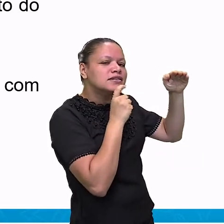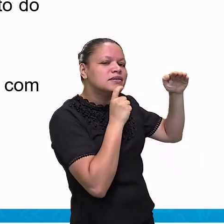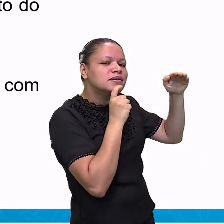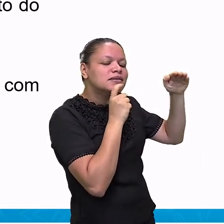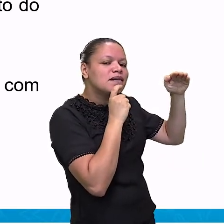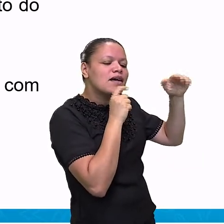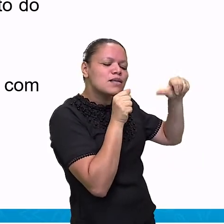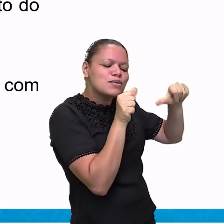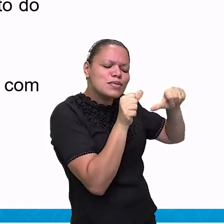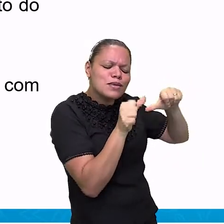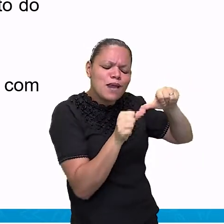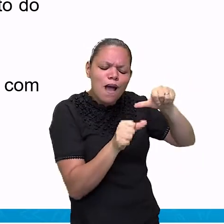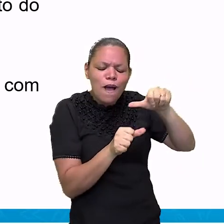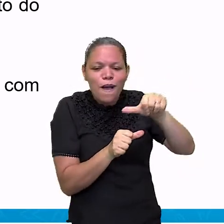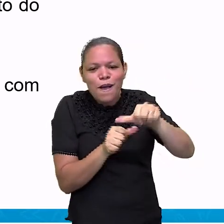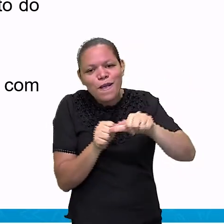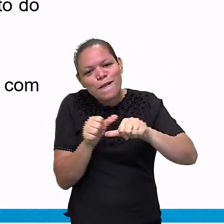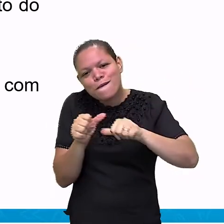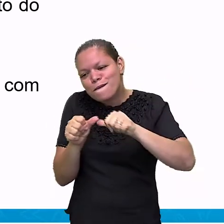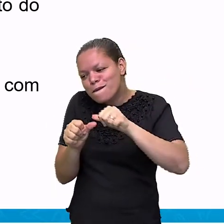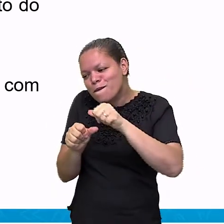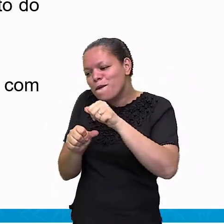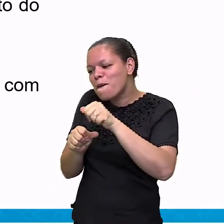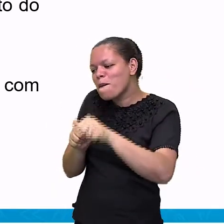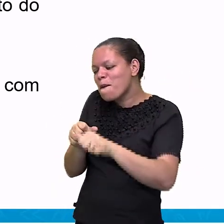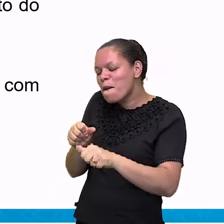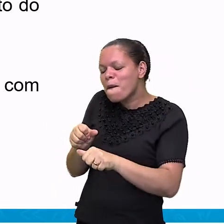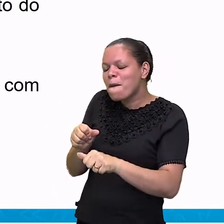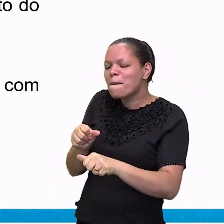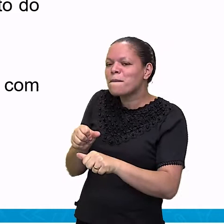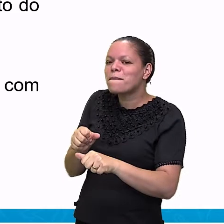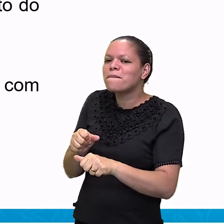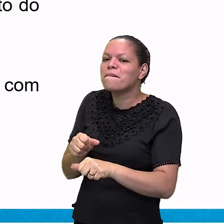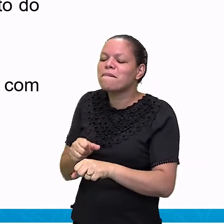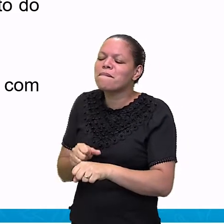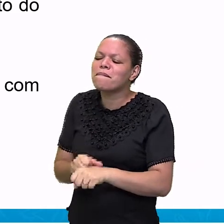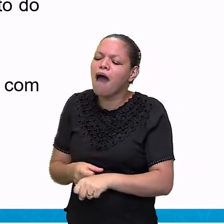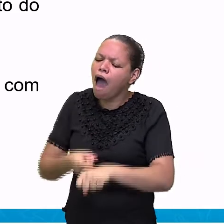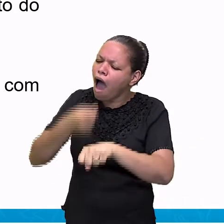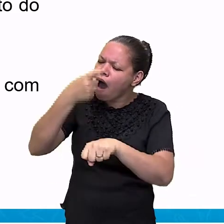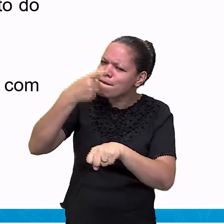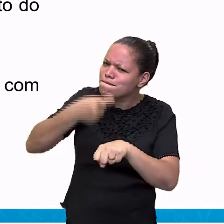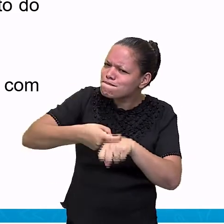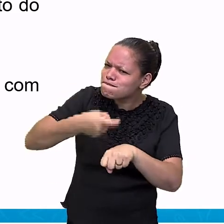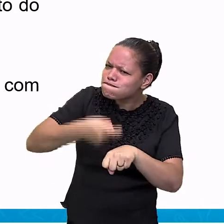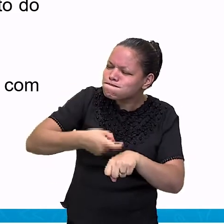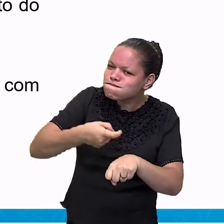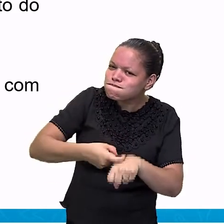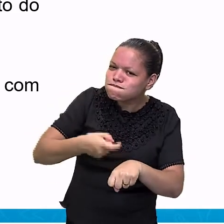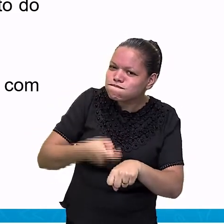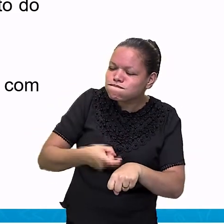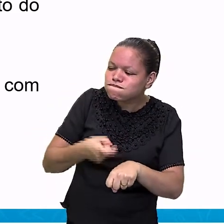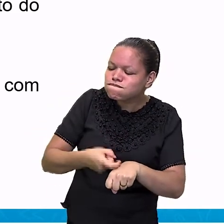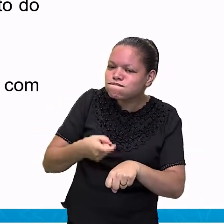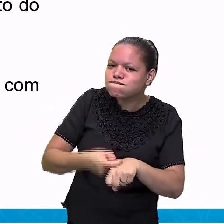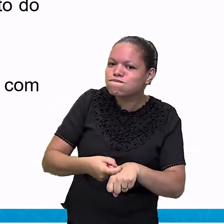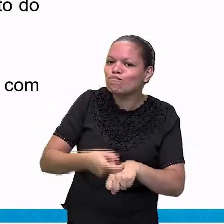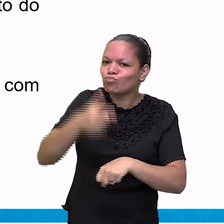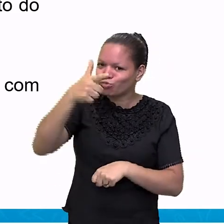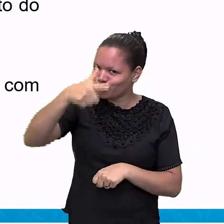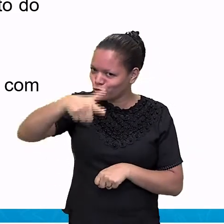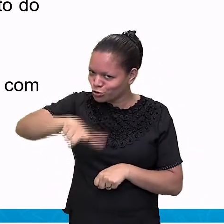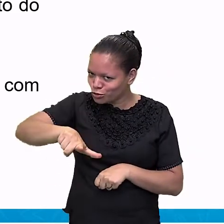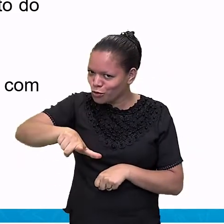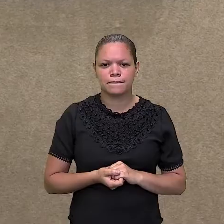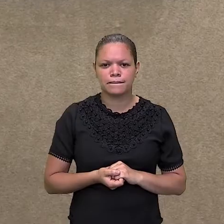resfriamento vai provocar de novo aquele estado de congelamento, de endurecimento